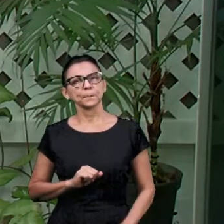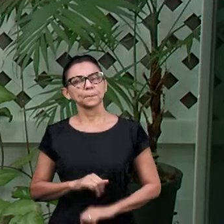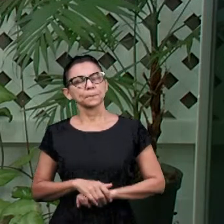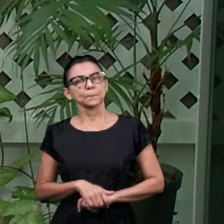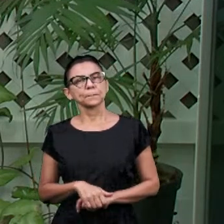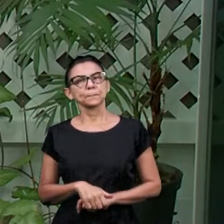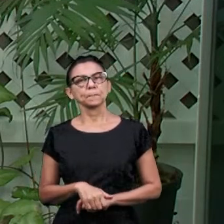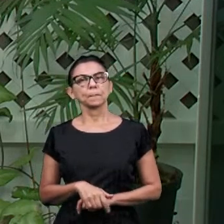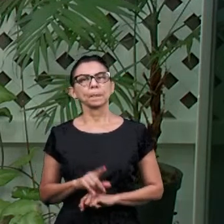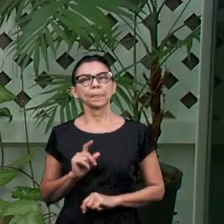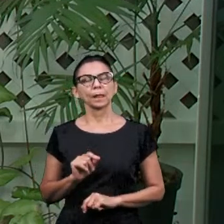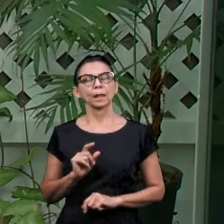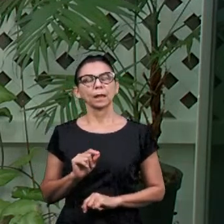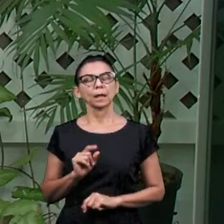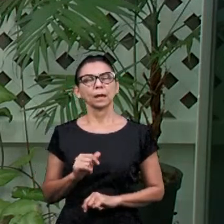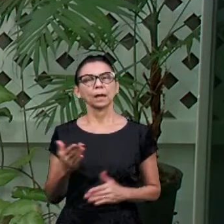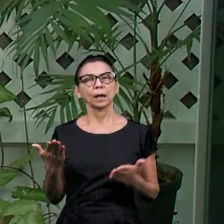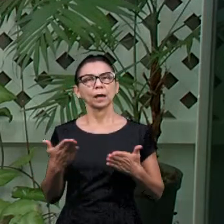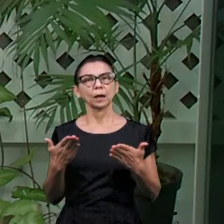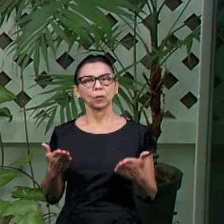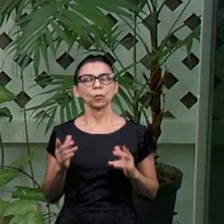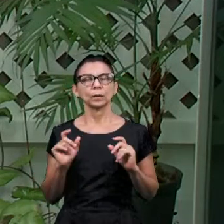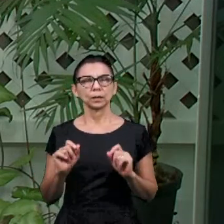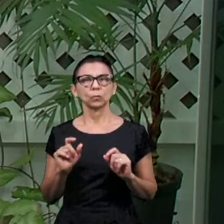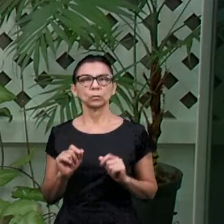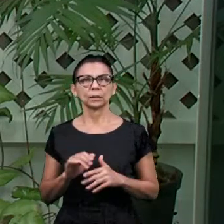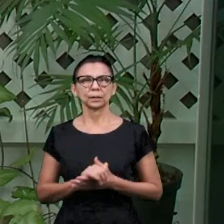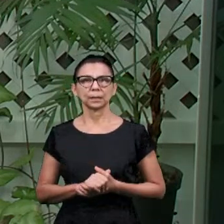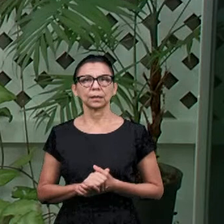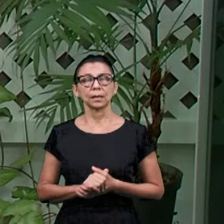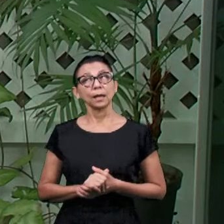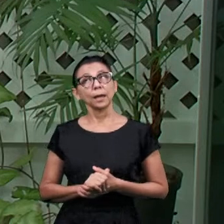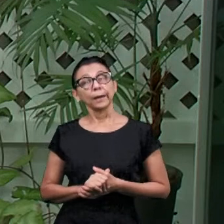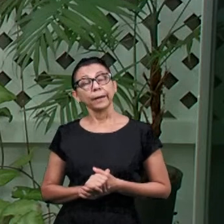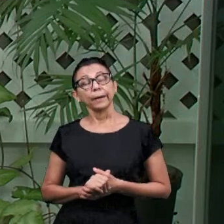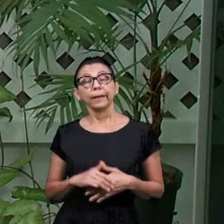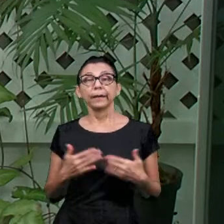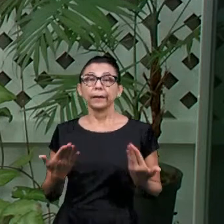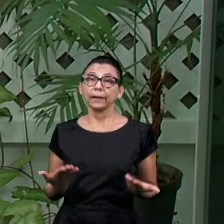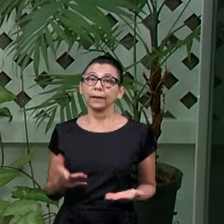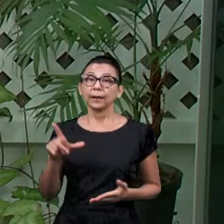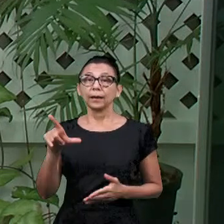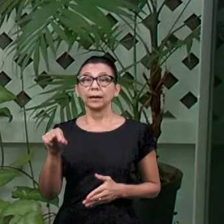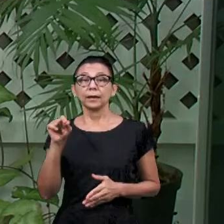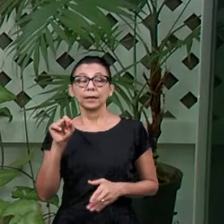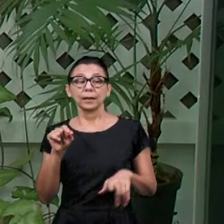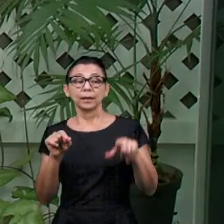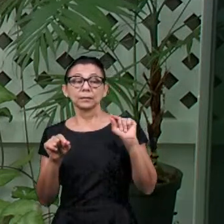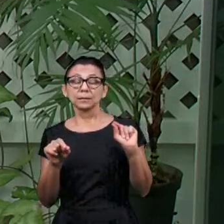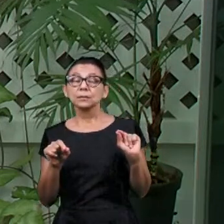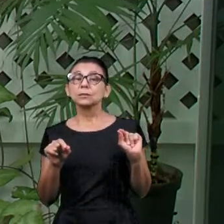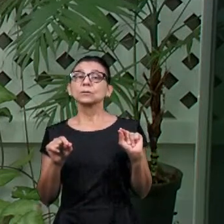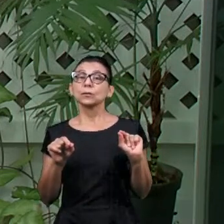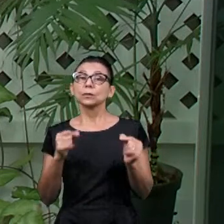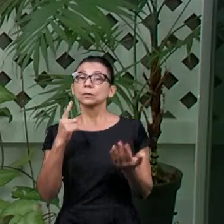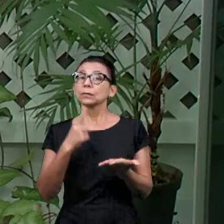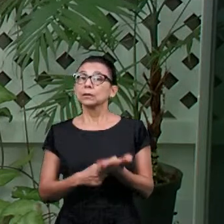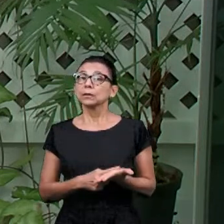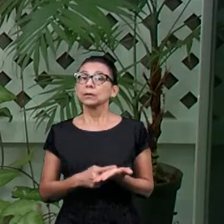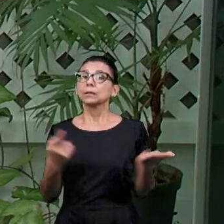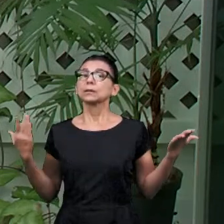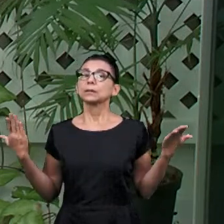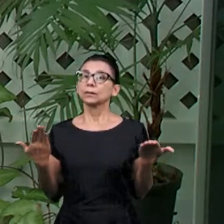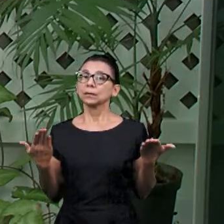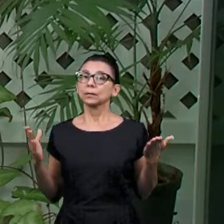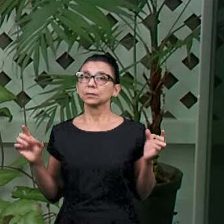a questão agora é uma opção do homem, é uma definição. O momento é de definição.